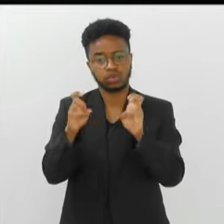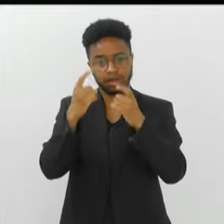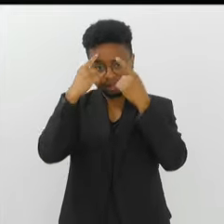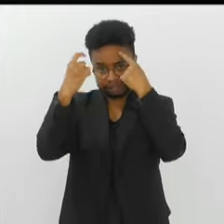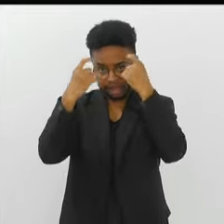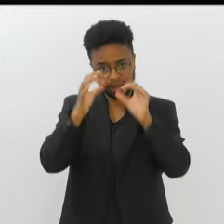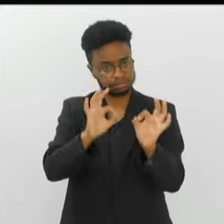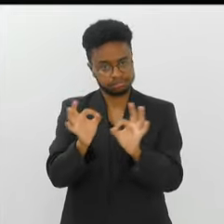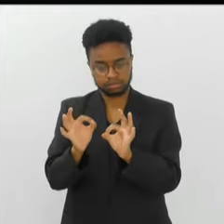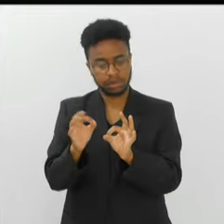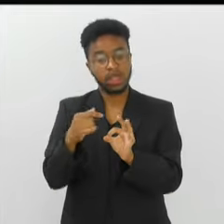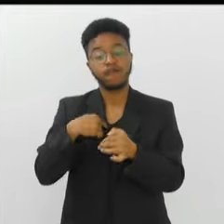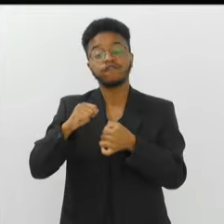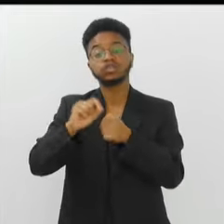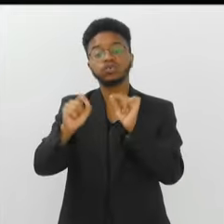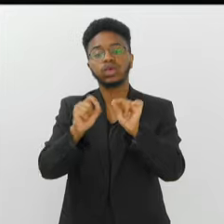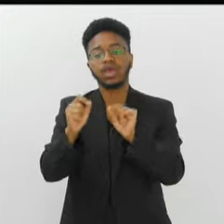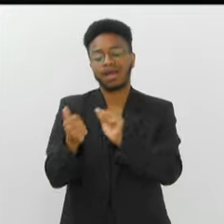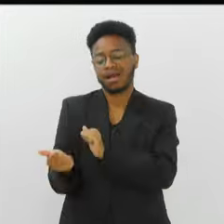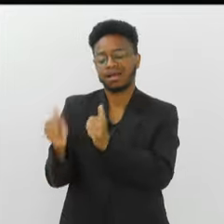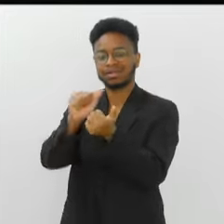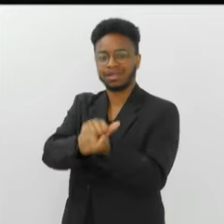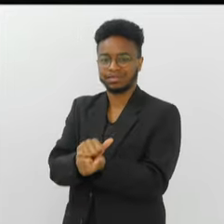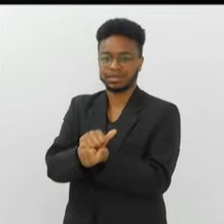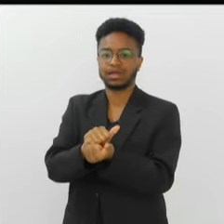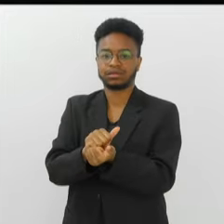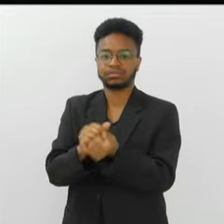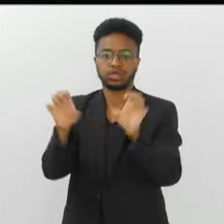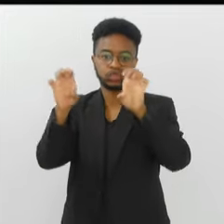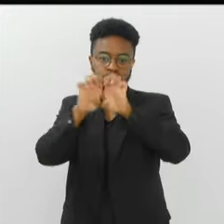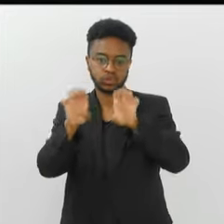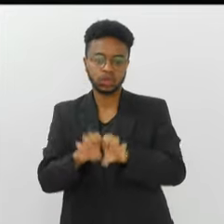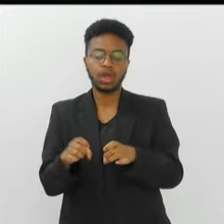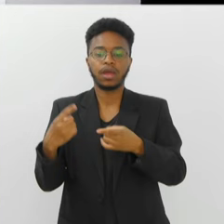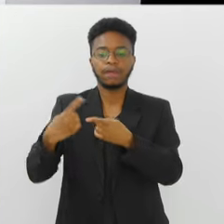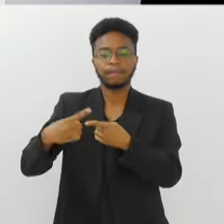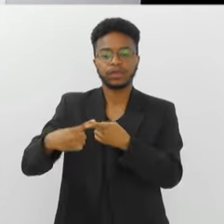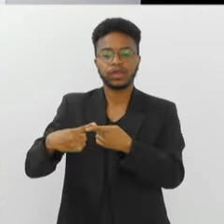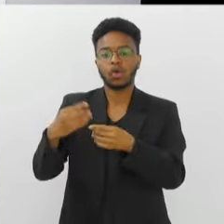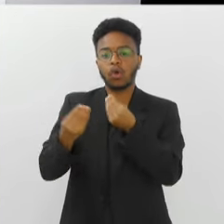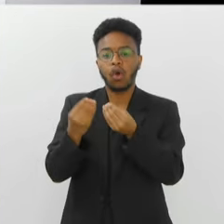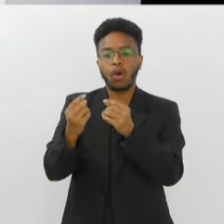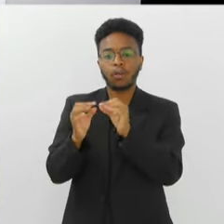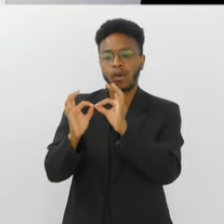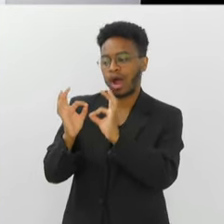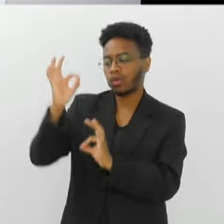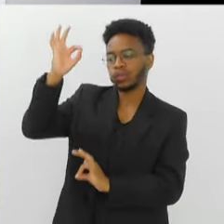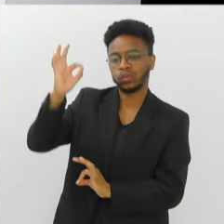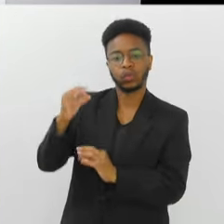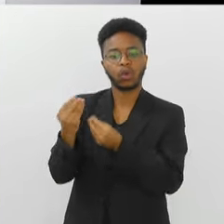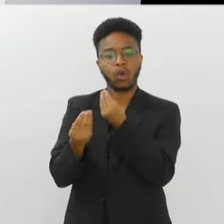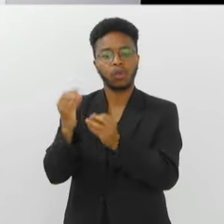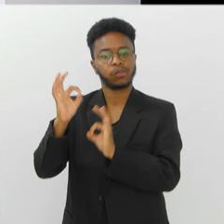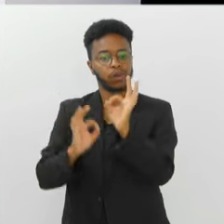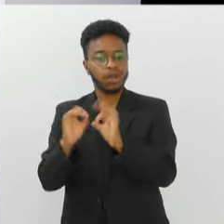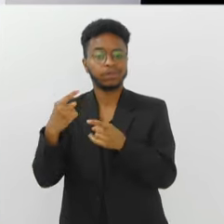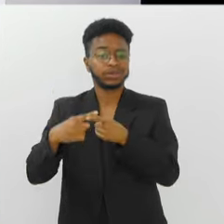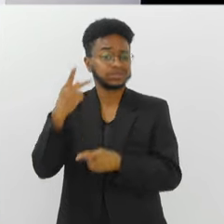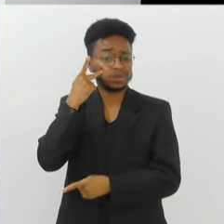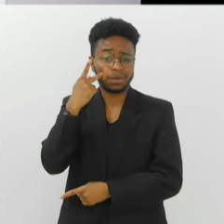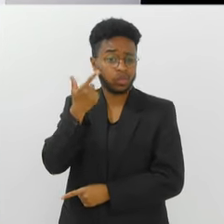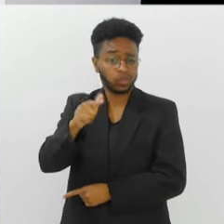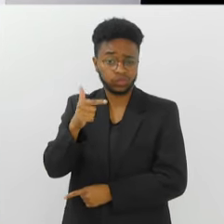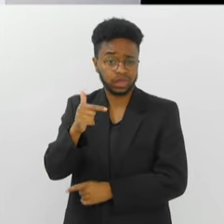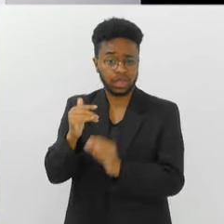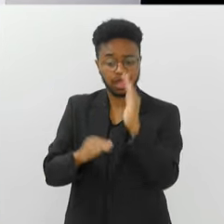criativa. O que eu estou fazendo é adaptar todas as questões estruturais, alturas, forma de montagem. Em São Paulo, não